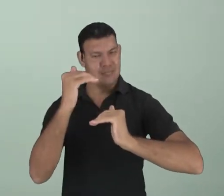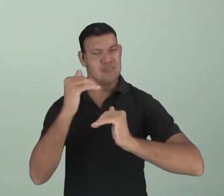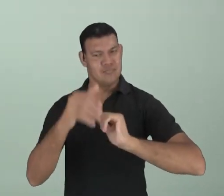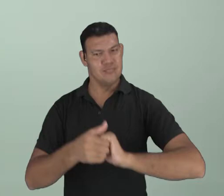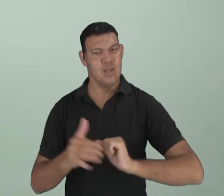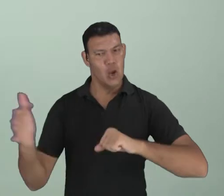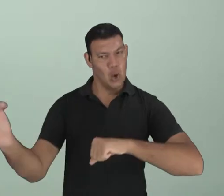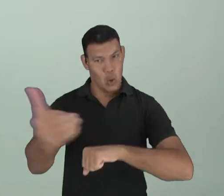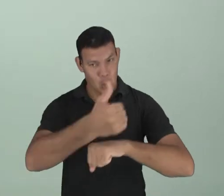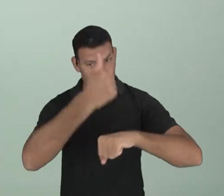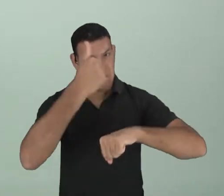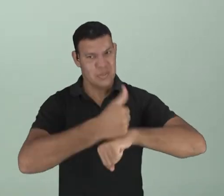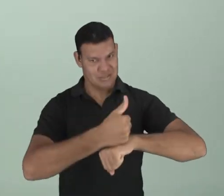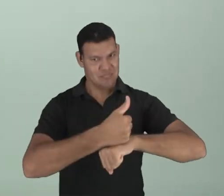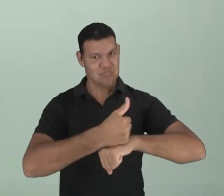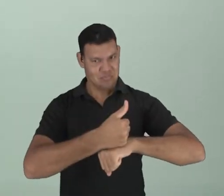como